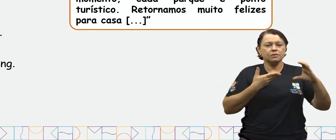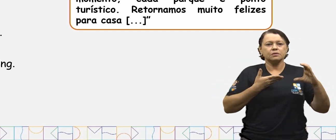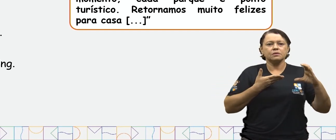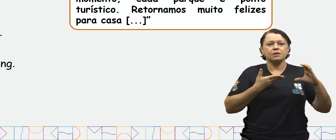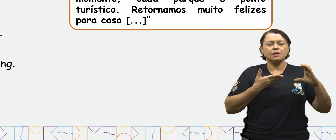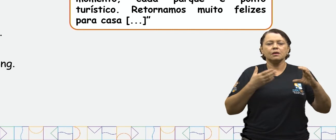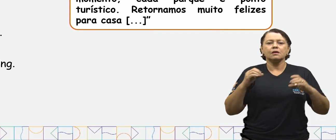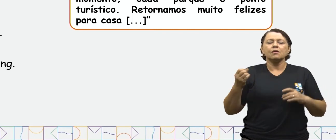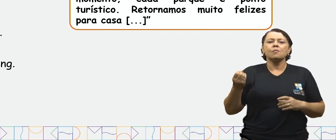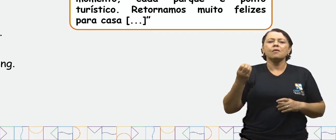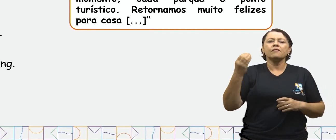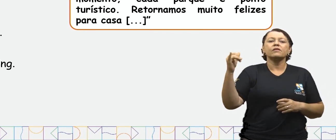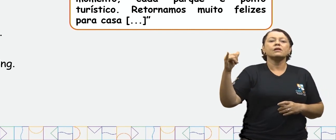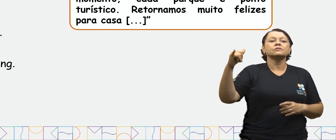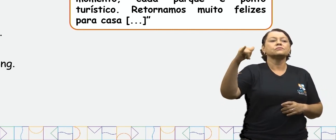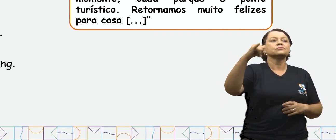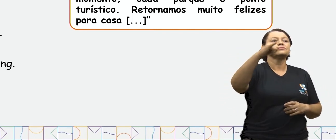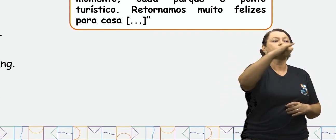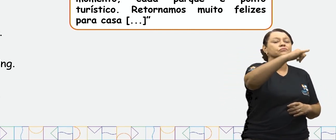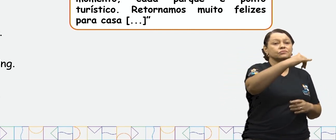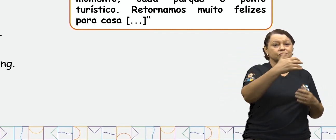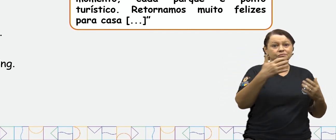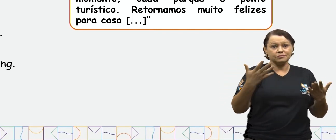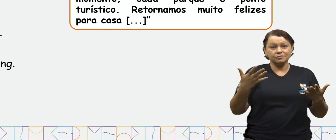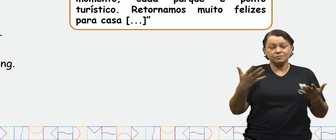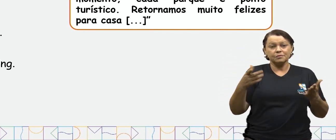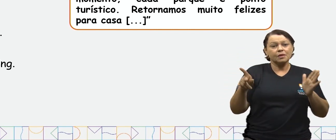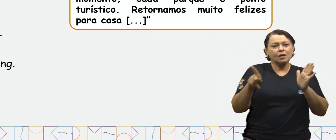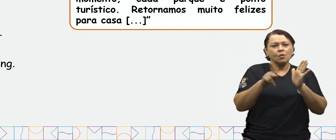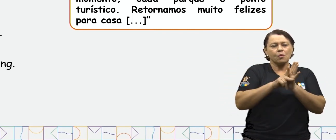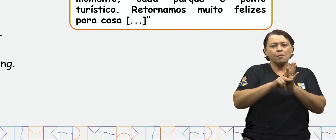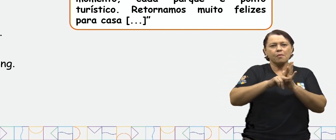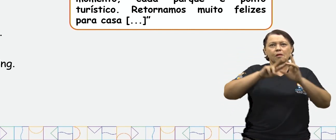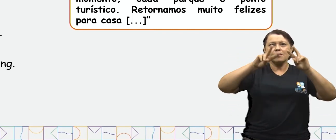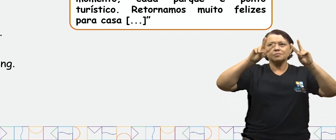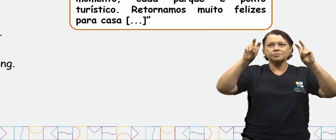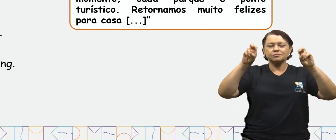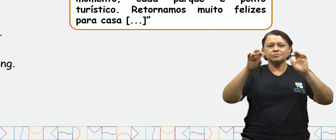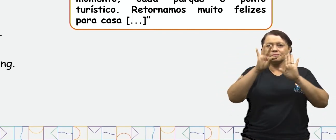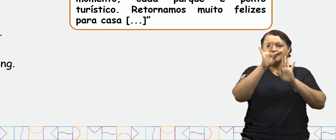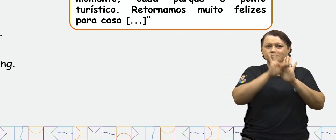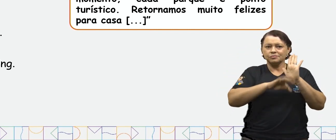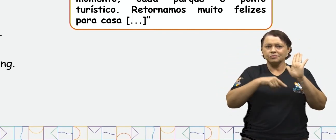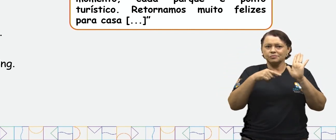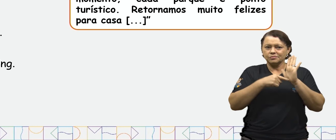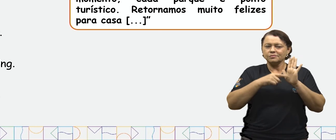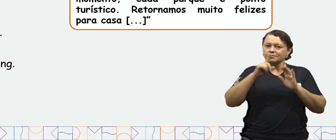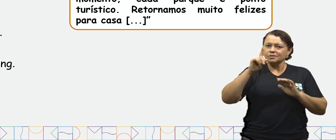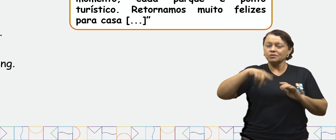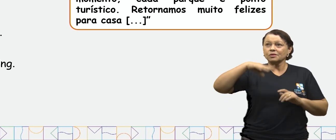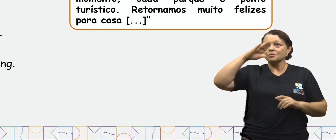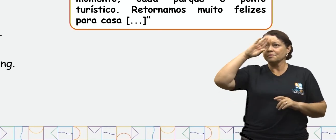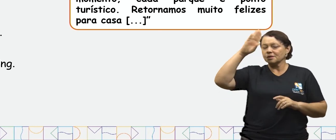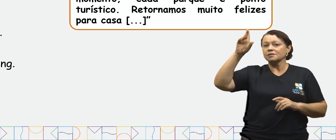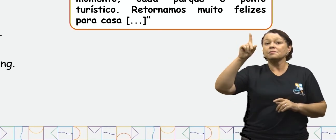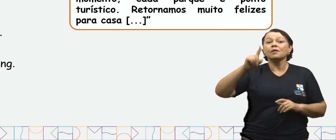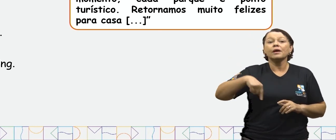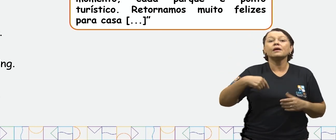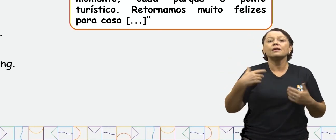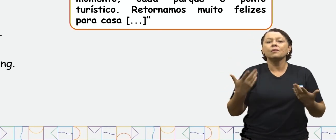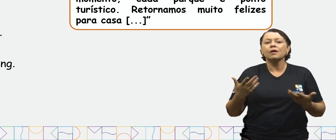shopping. Letra C, uma viagem de avião. Como diz o próprio título do texto, o